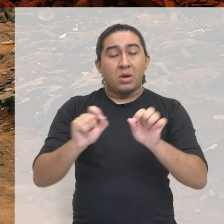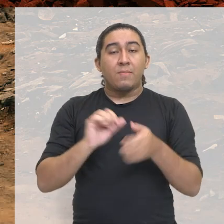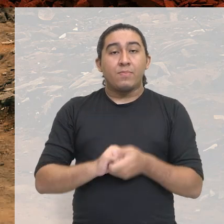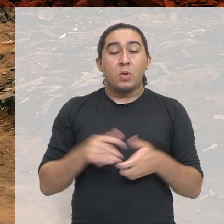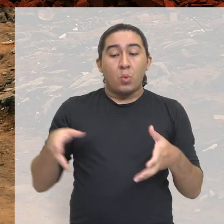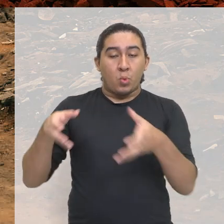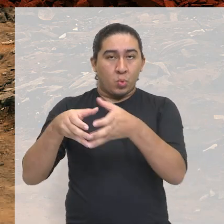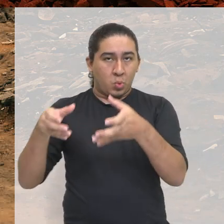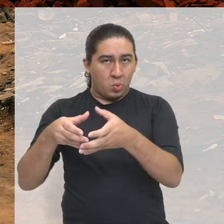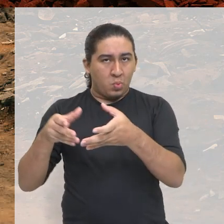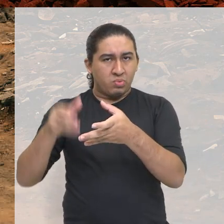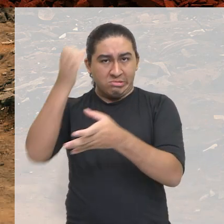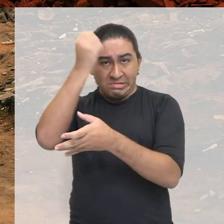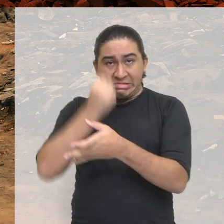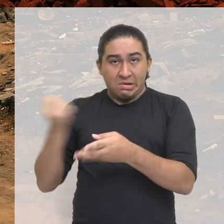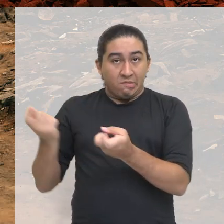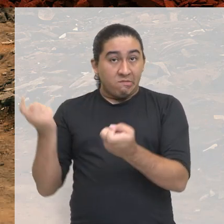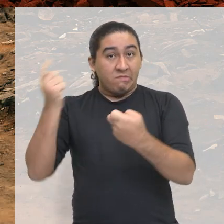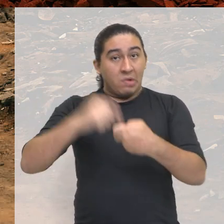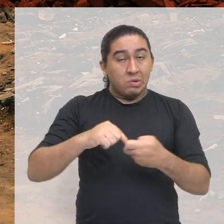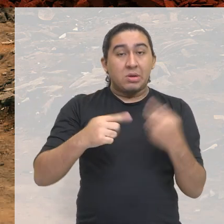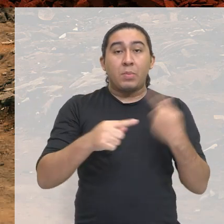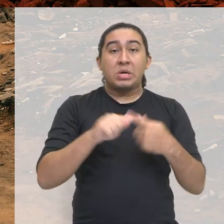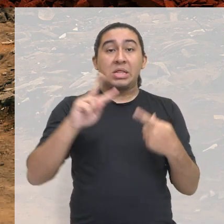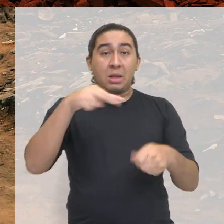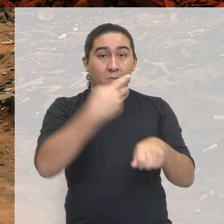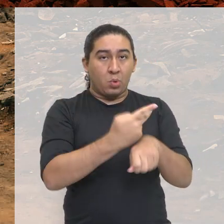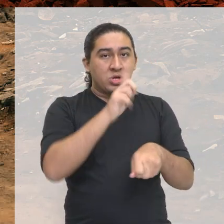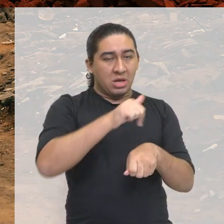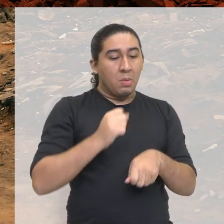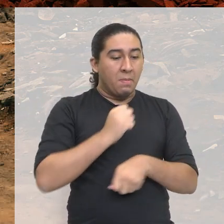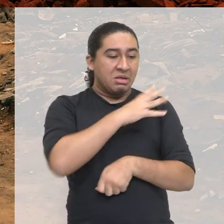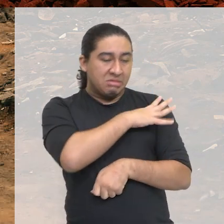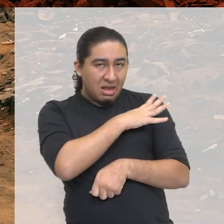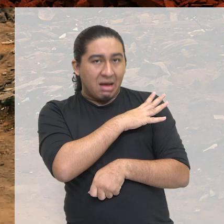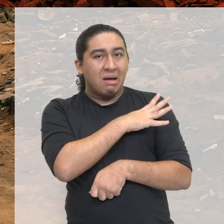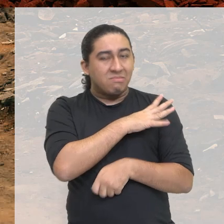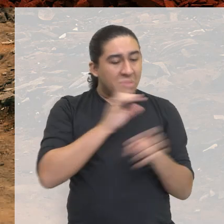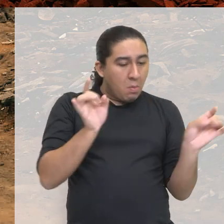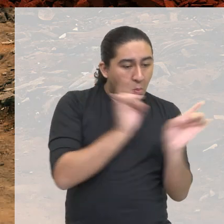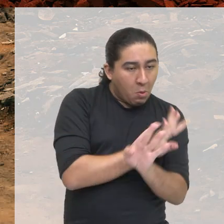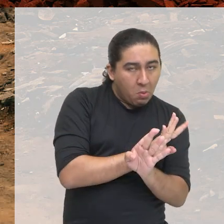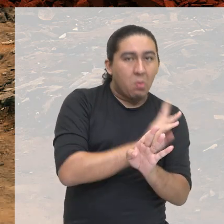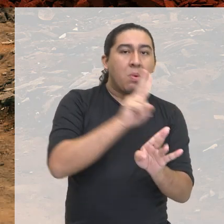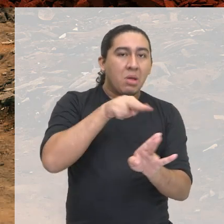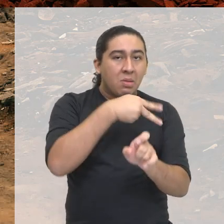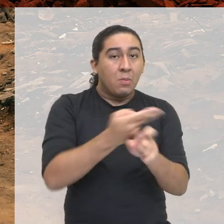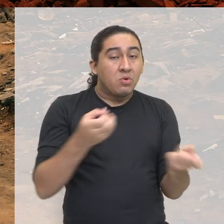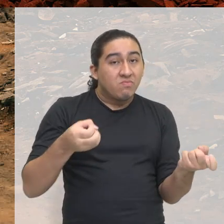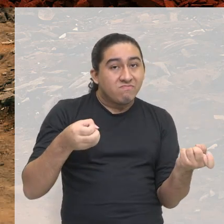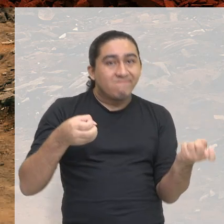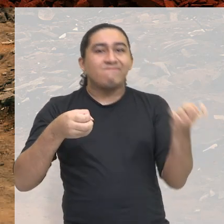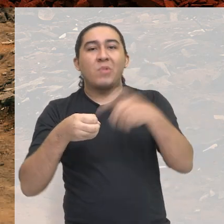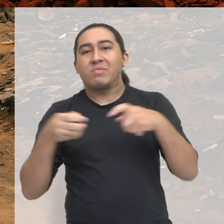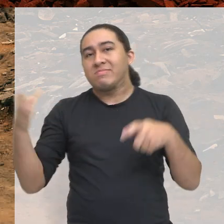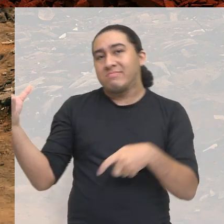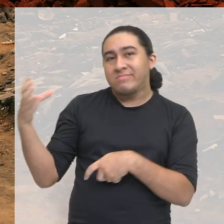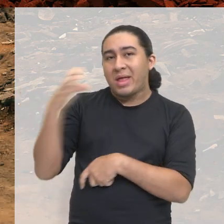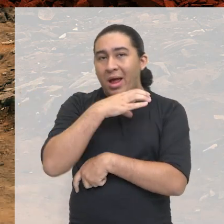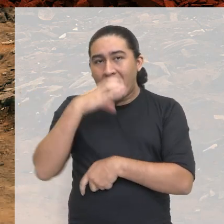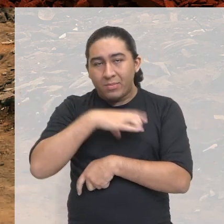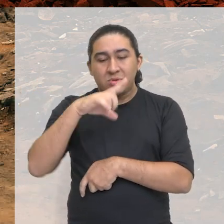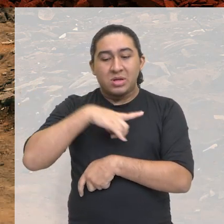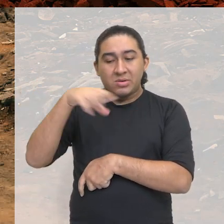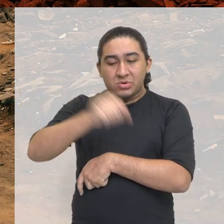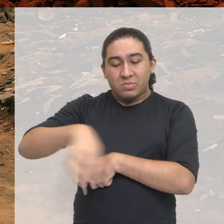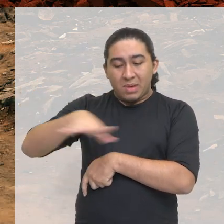Talibã. Após a retirada das tropas americanas e da coalizão em 2021, o Talibã rapidamente